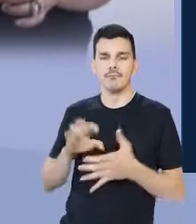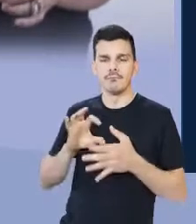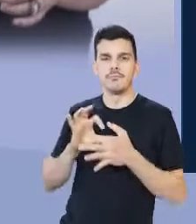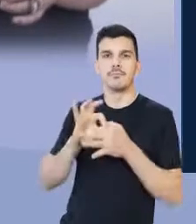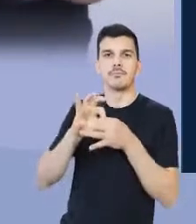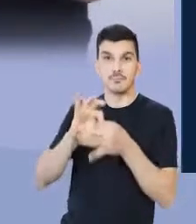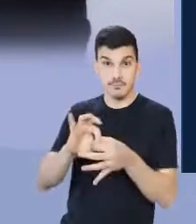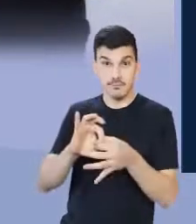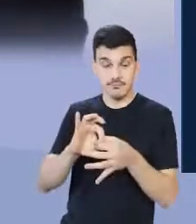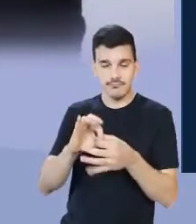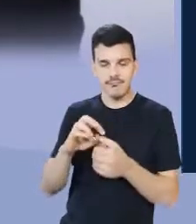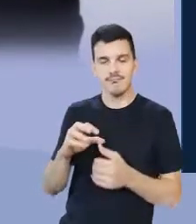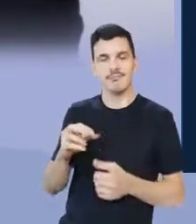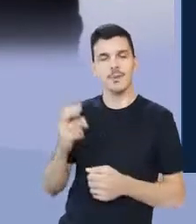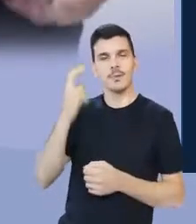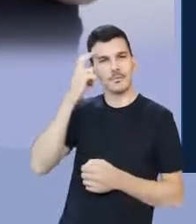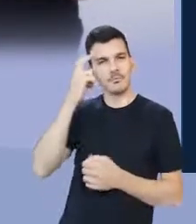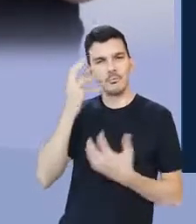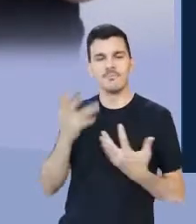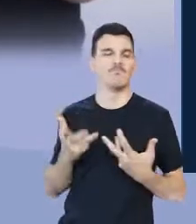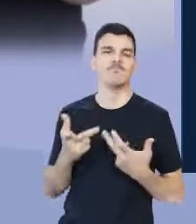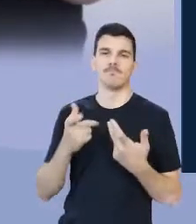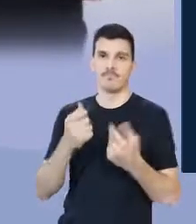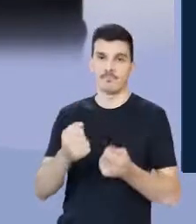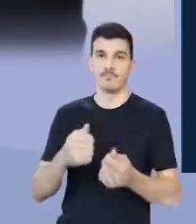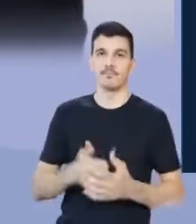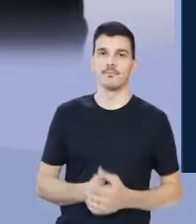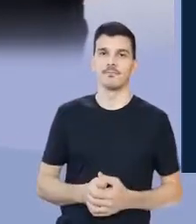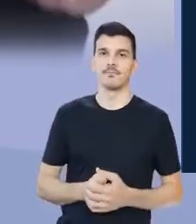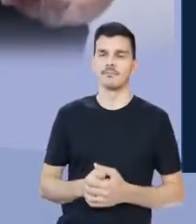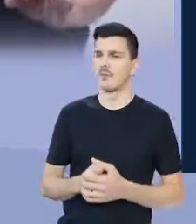parte dessa cultura fantástica.